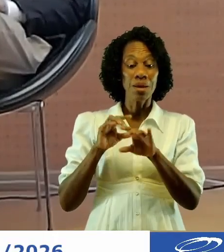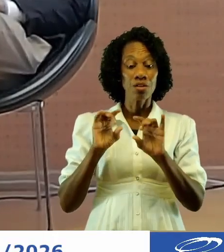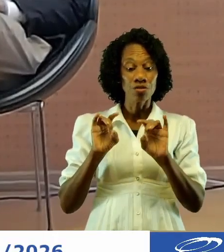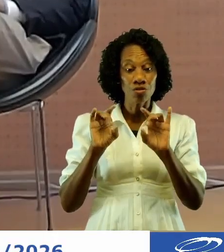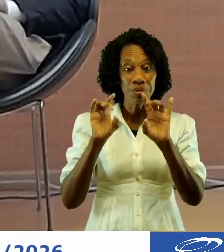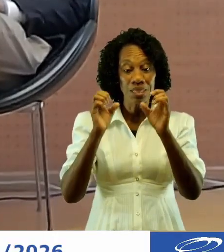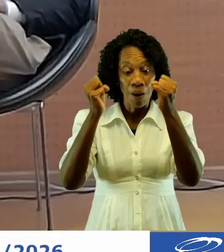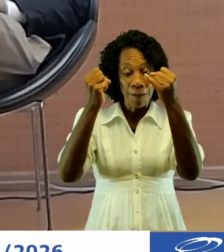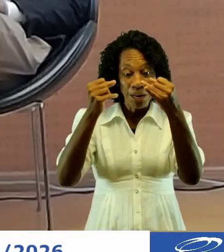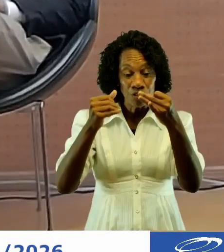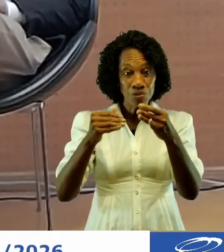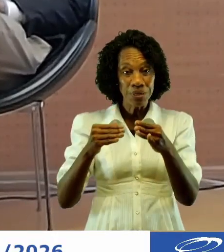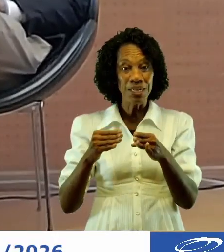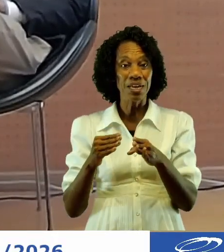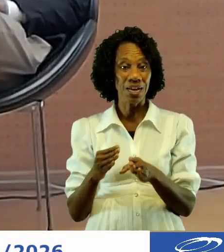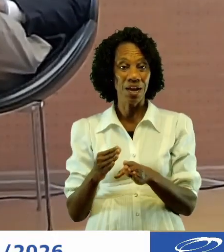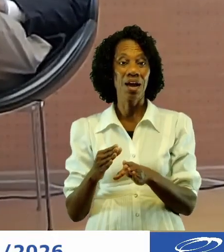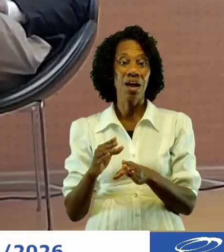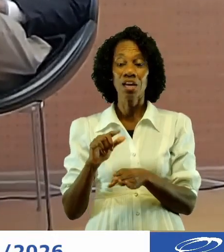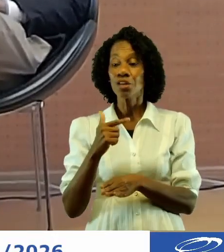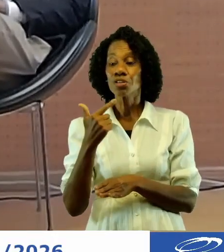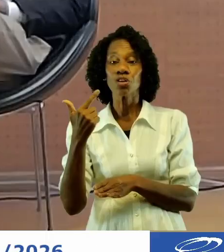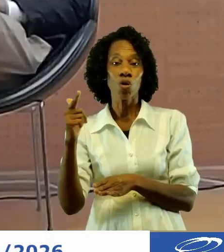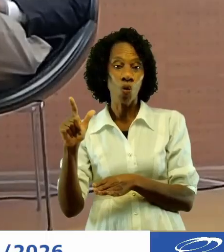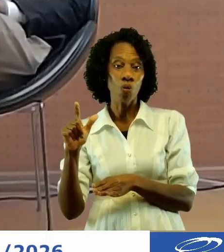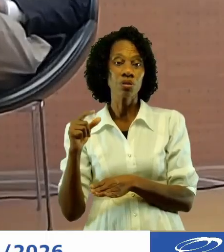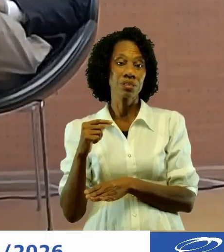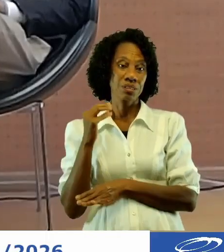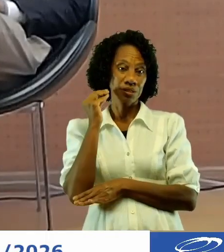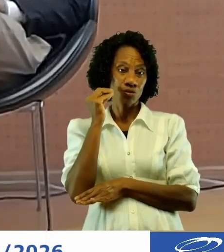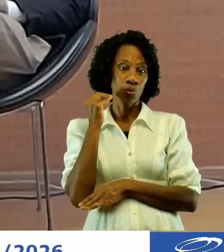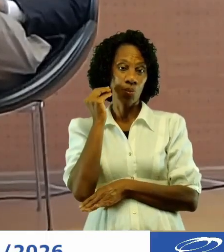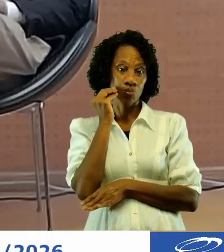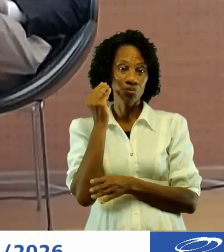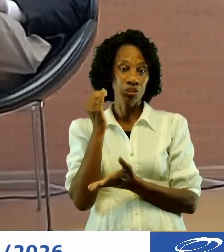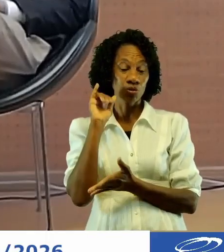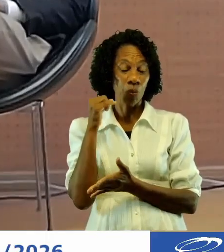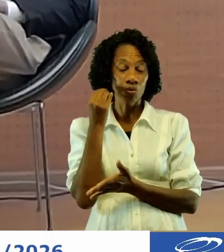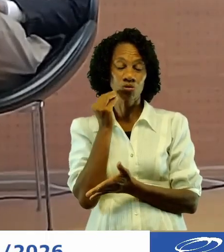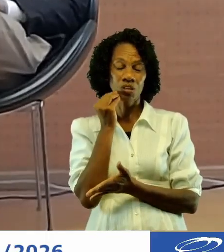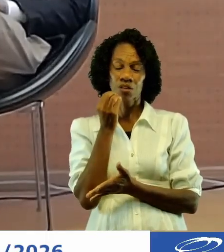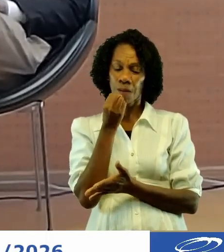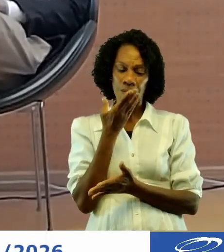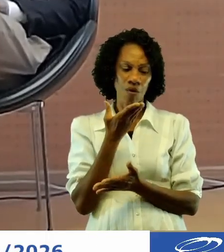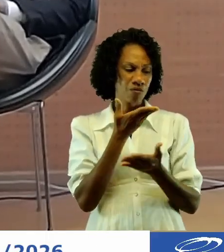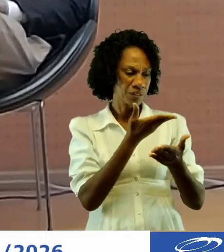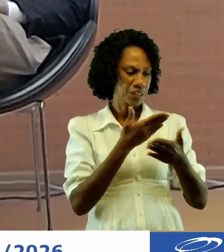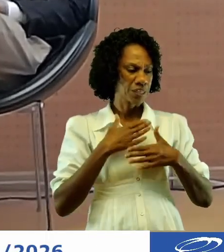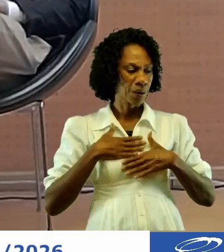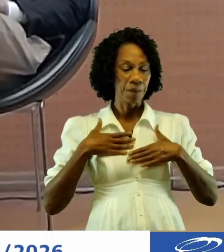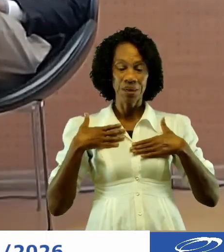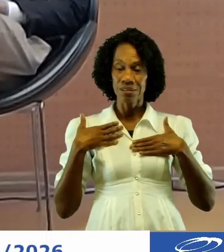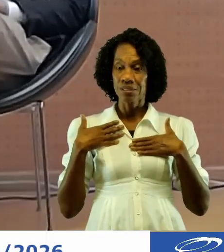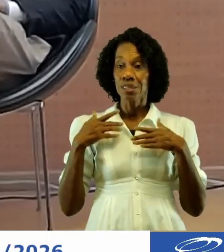da multiresistência. Então teremos mais uma oportunidade para discutir e é sempre um prazer ter você aqui. E, é claro,